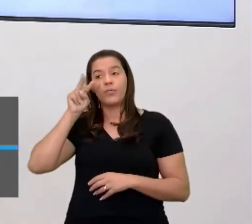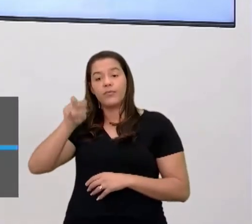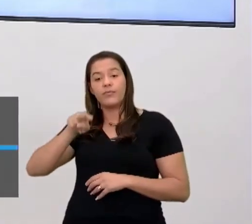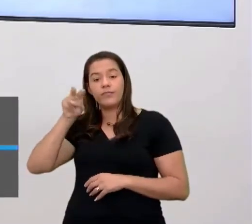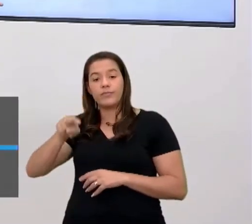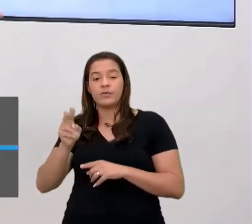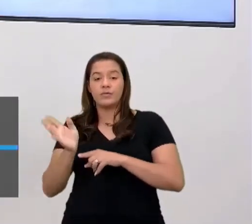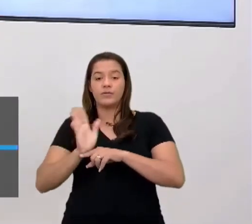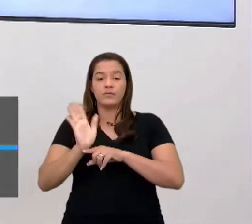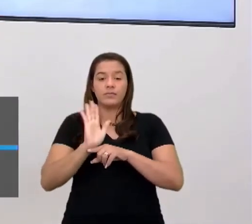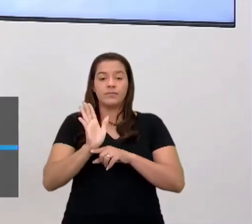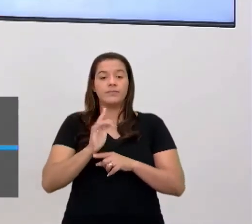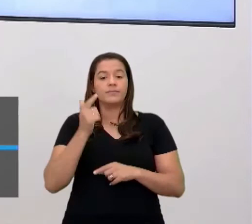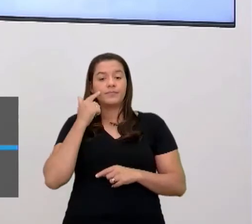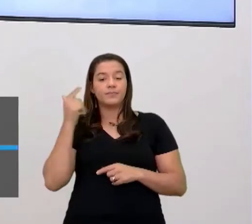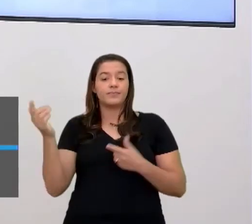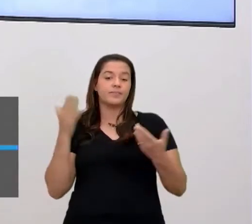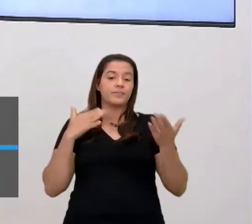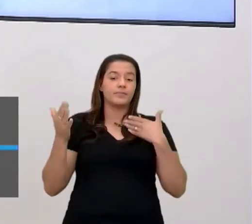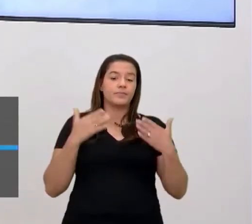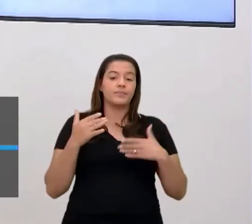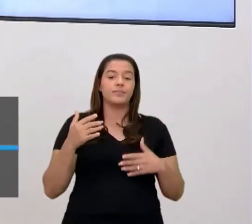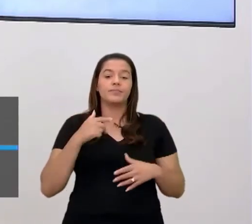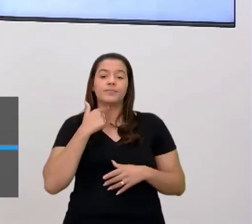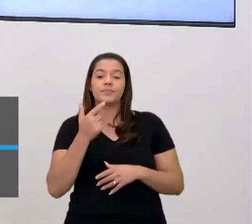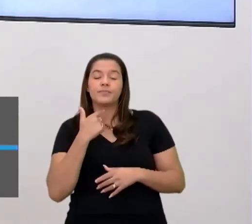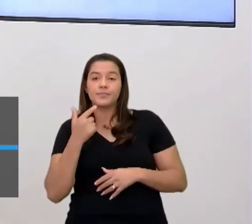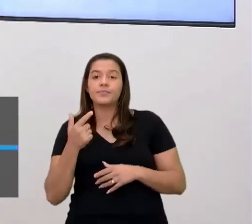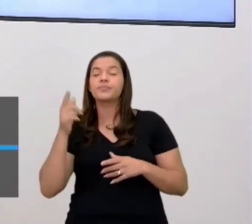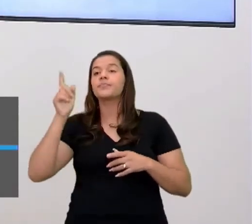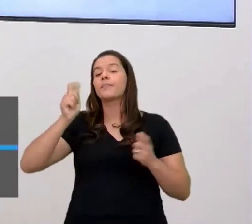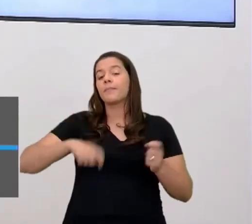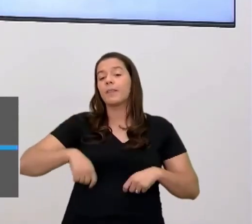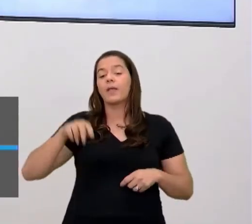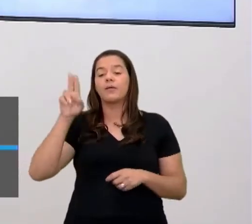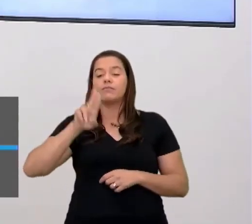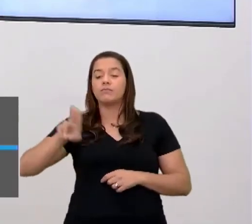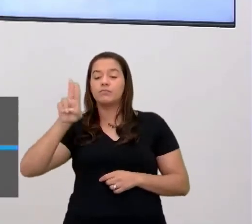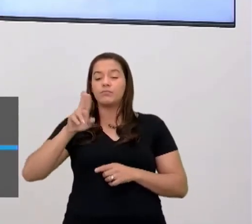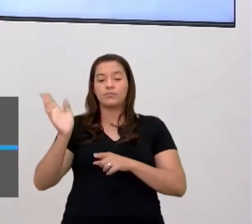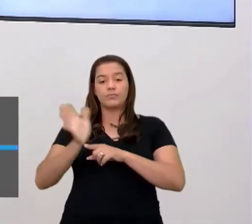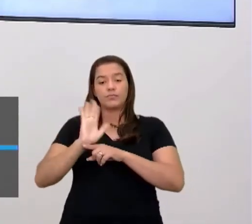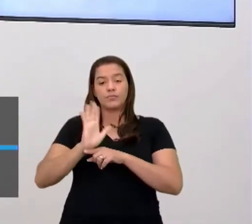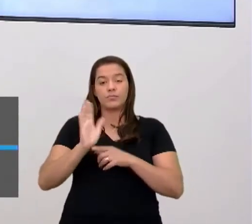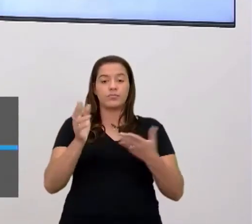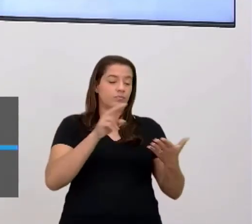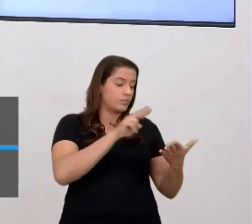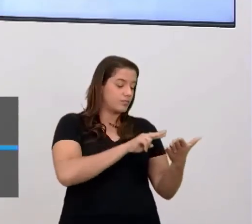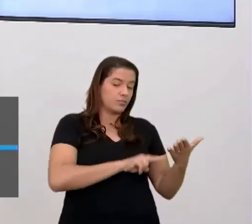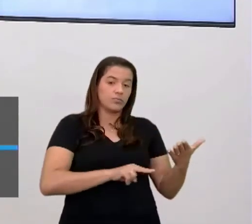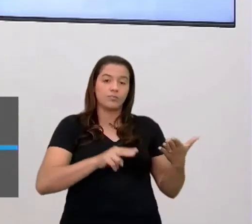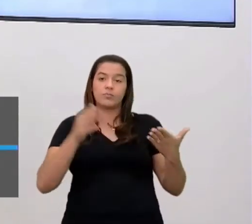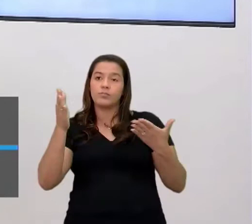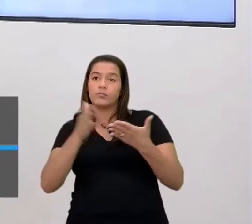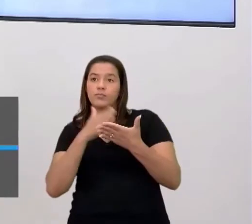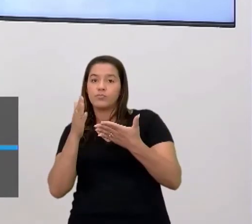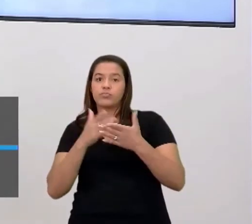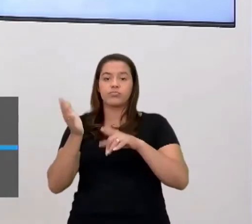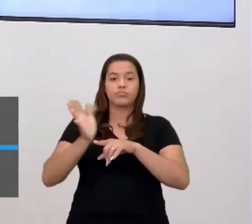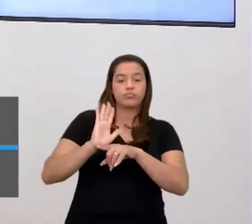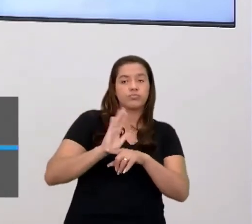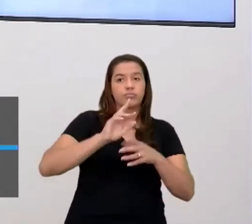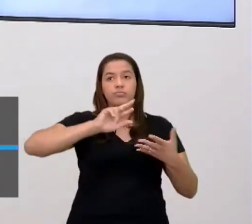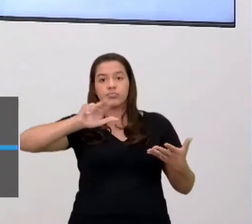estava conversando com o professor Ed esse dia, ele falou que ele consegue assistir um filme e ler um livro daquele mesmo filme ao mesmo tempo. Para mim não dá. Então eu